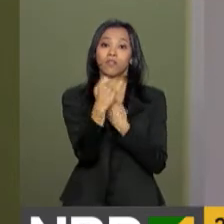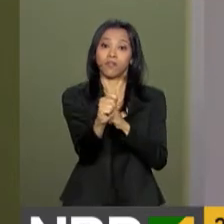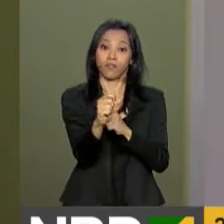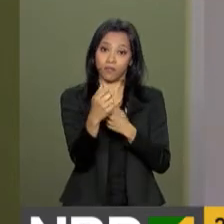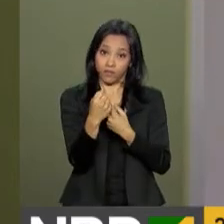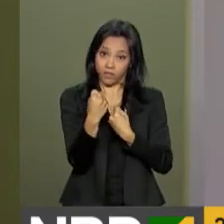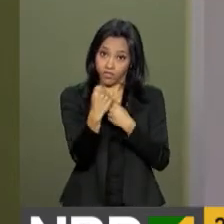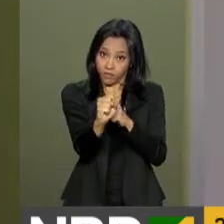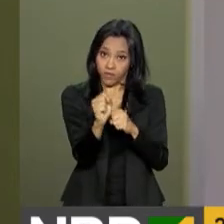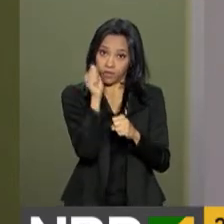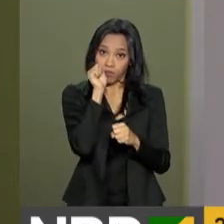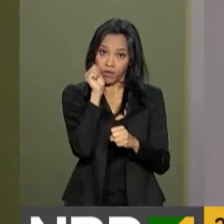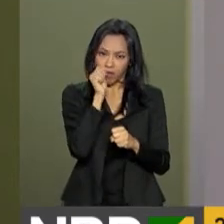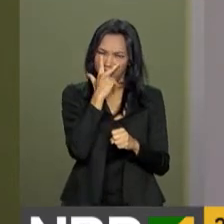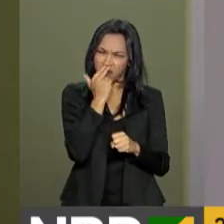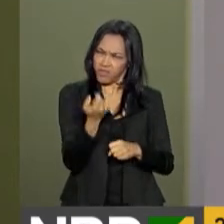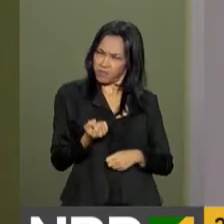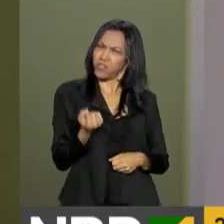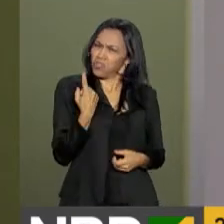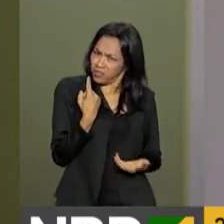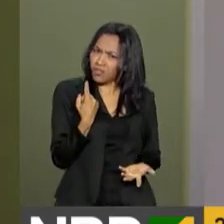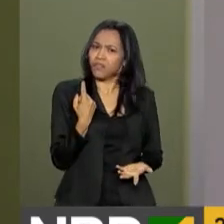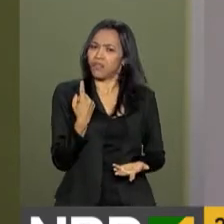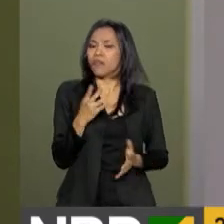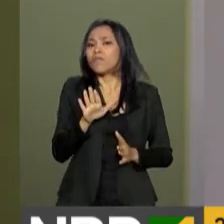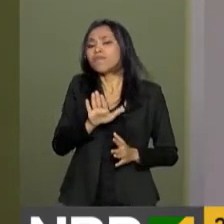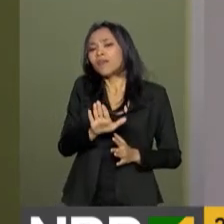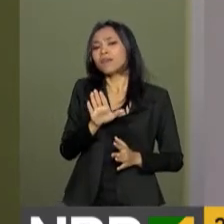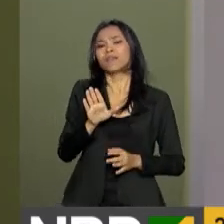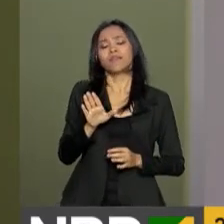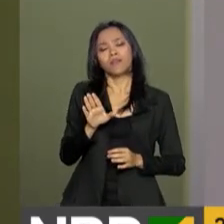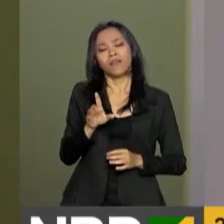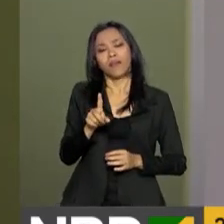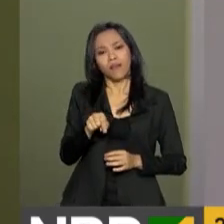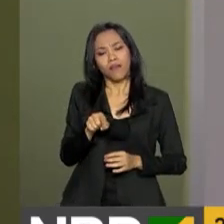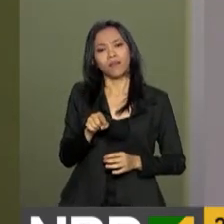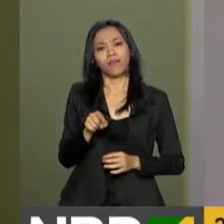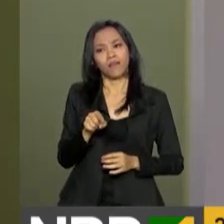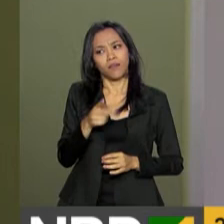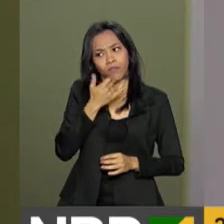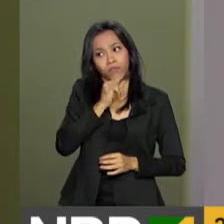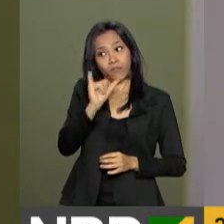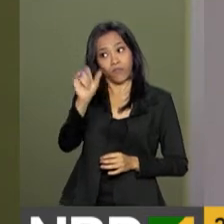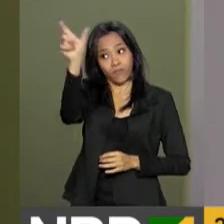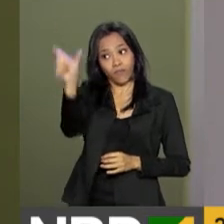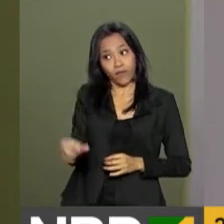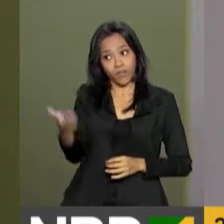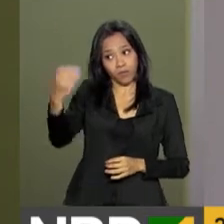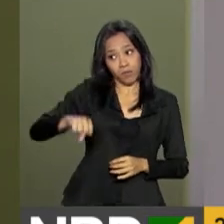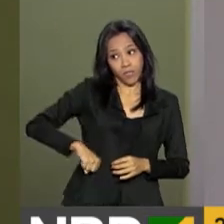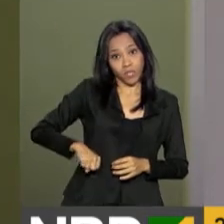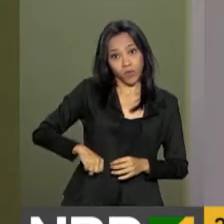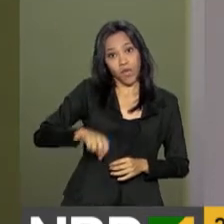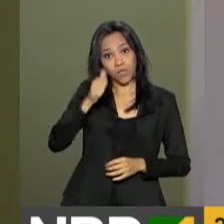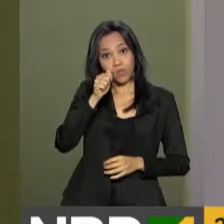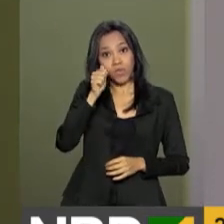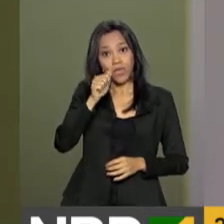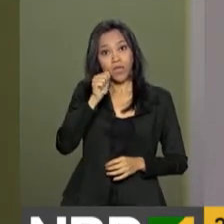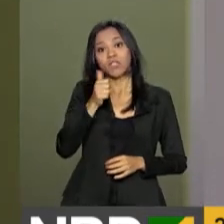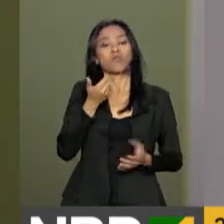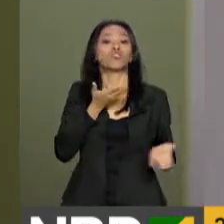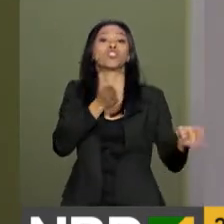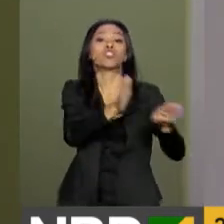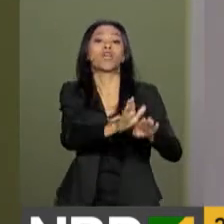né até estranha mas é evidentemente senhora embaixadora as mulheres quando chegávamos das